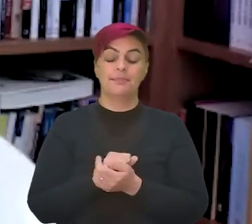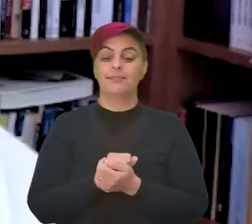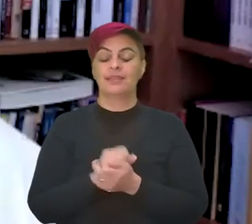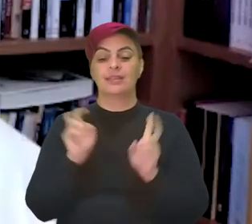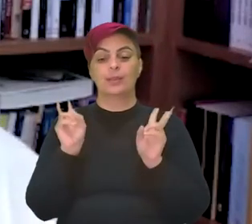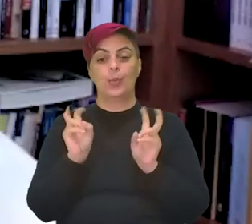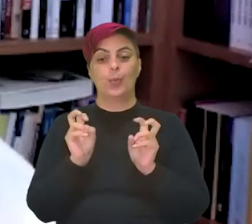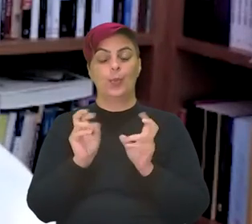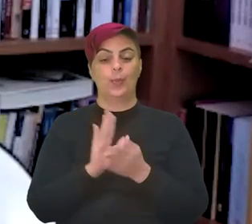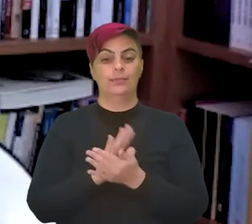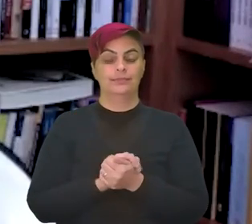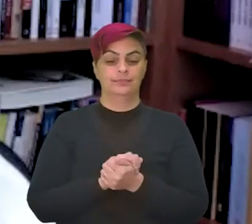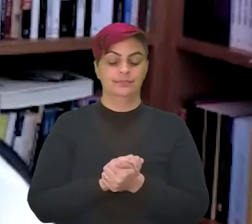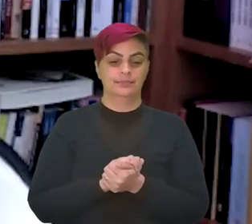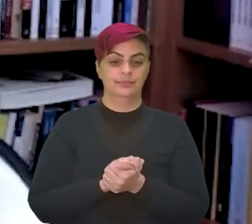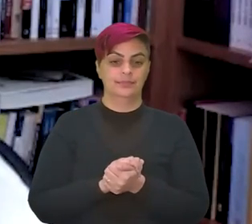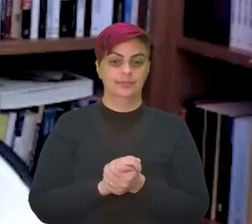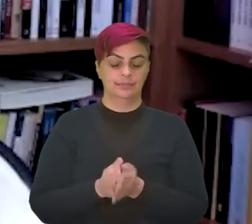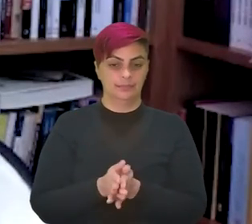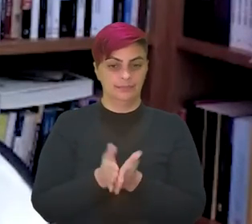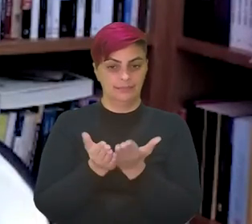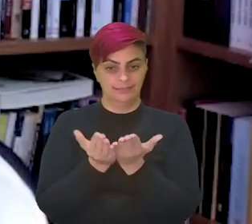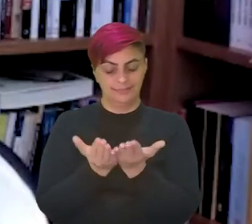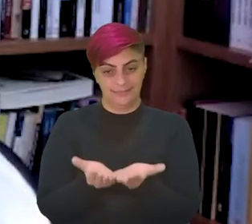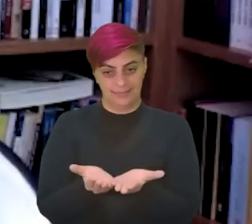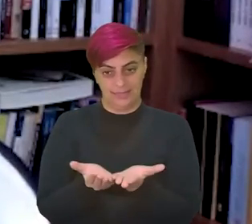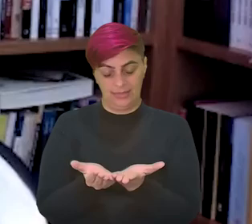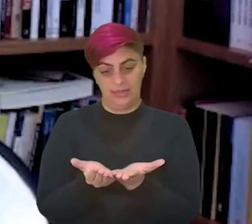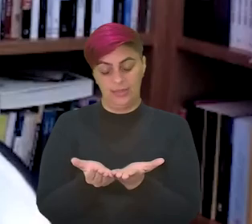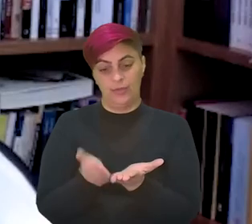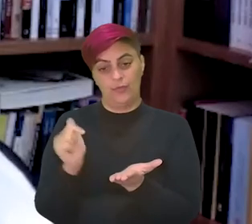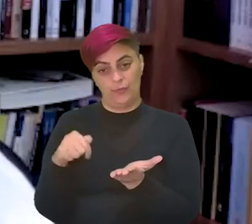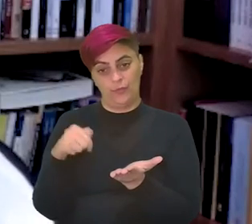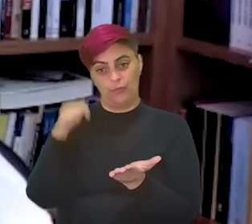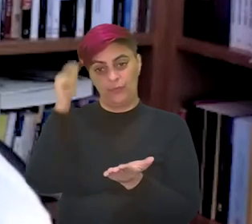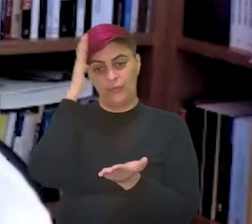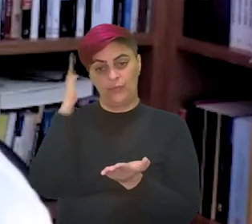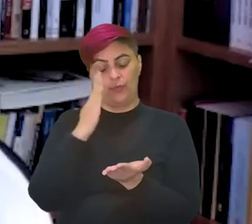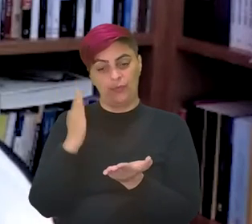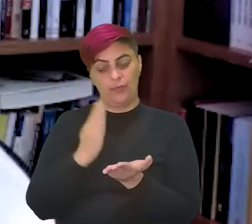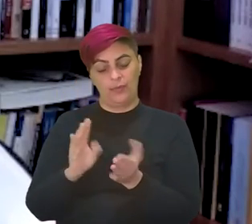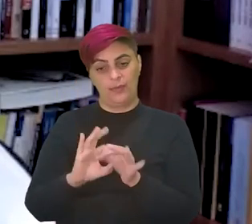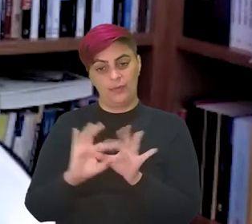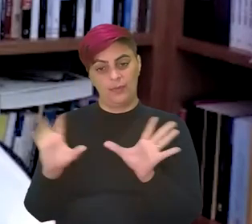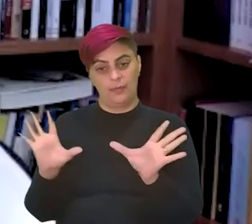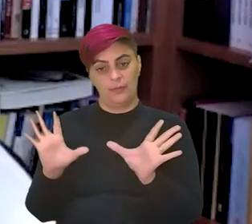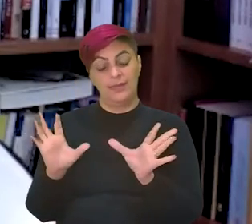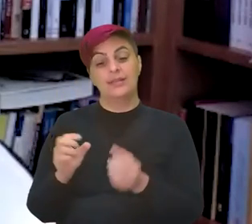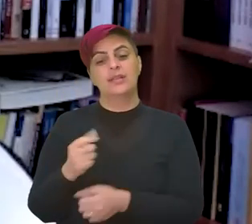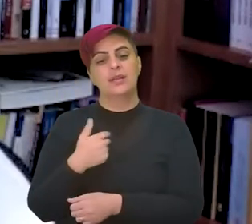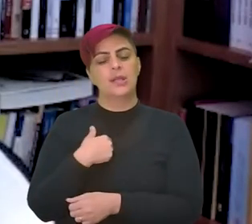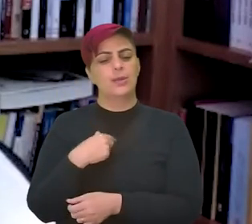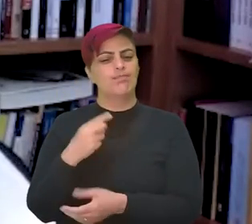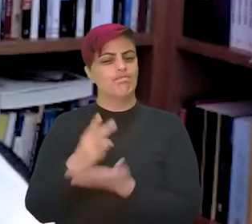que você faz sobre a publicação dos Arruanautas no Brasil é algo